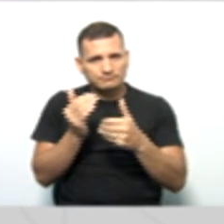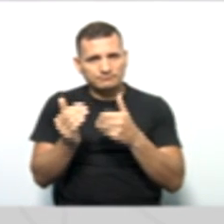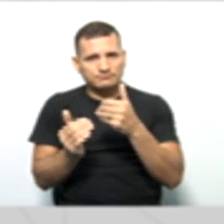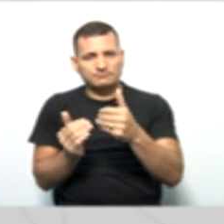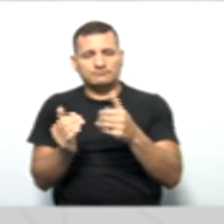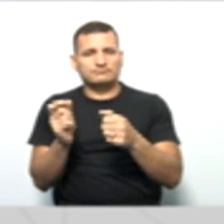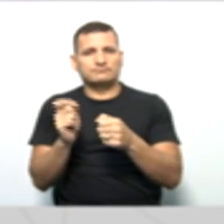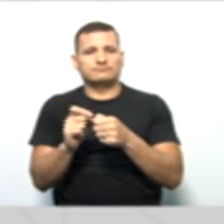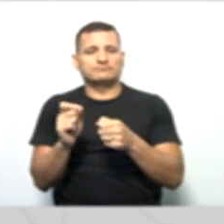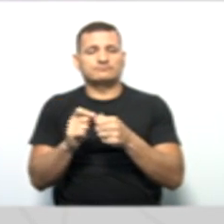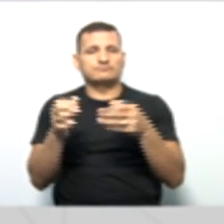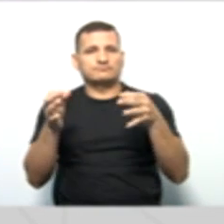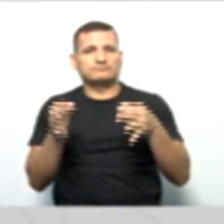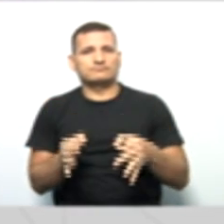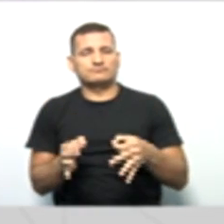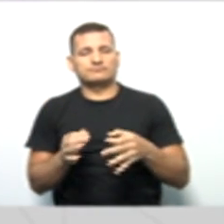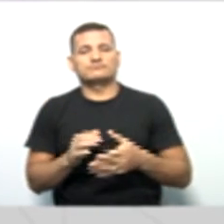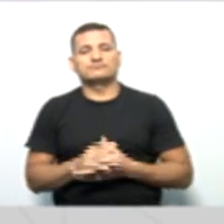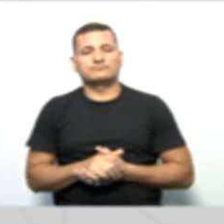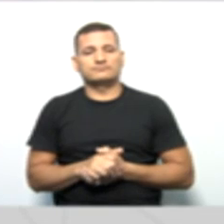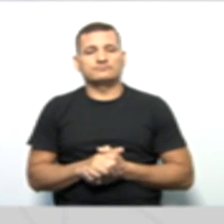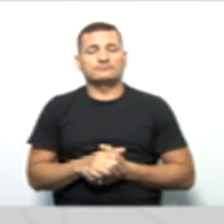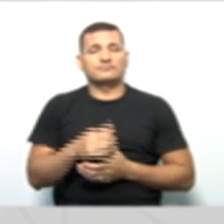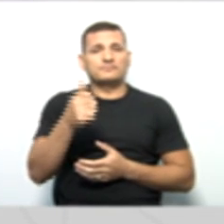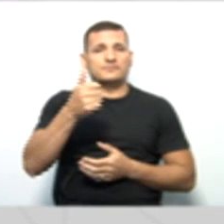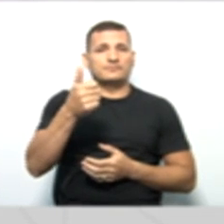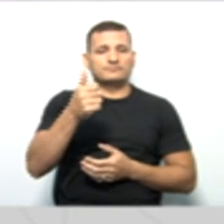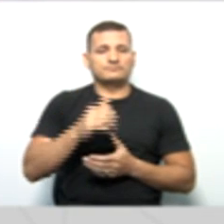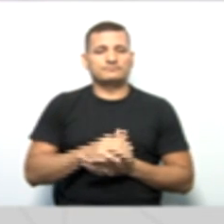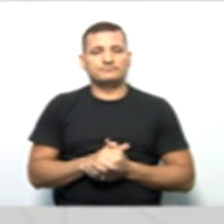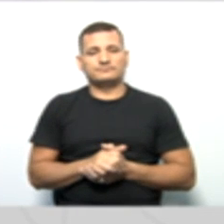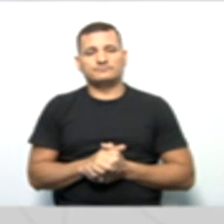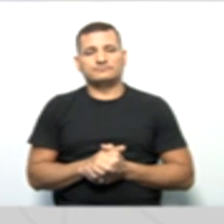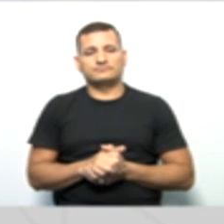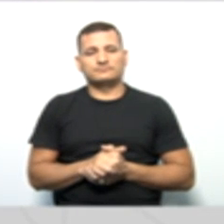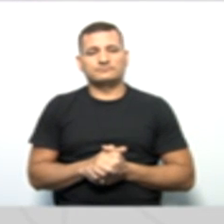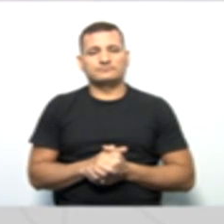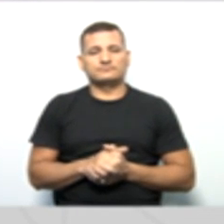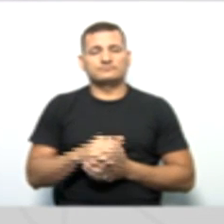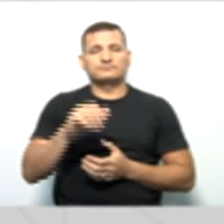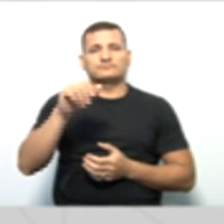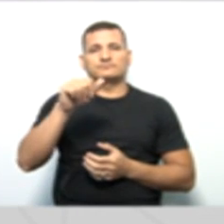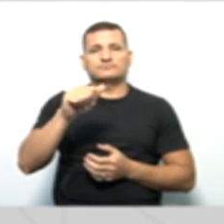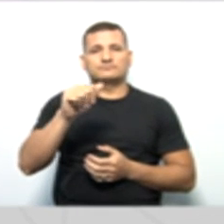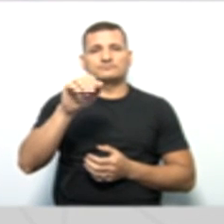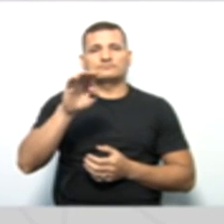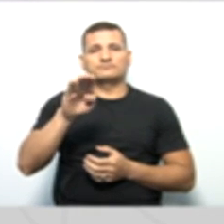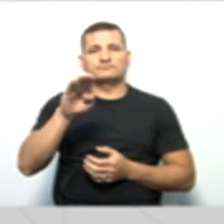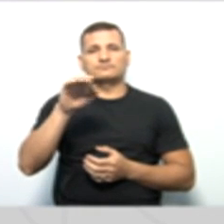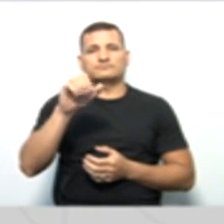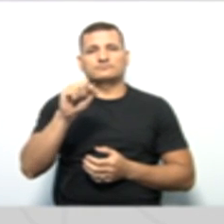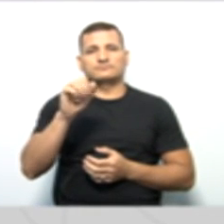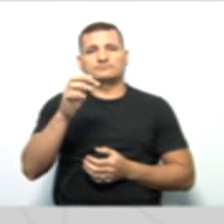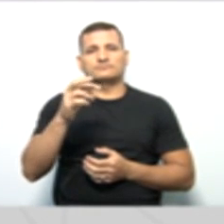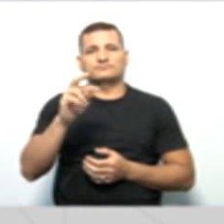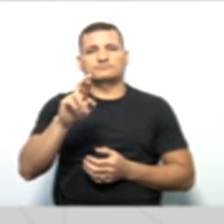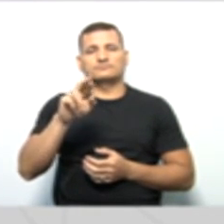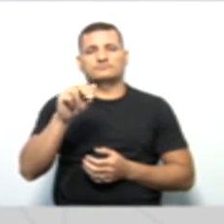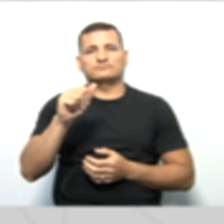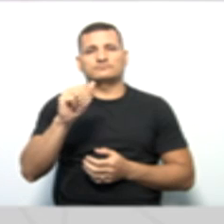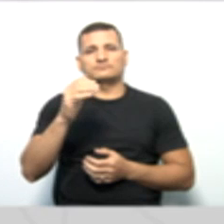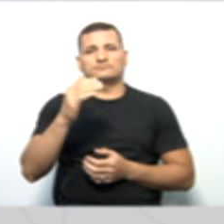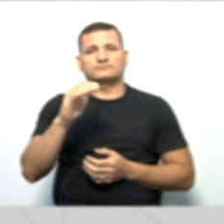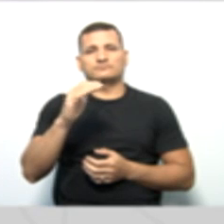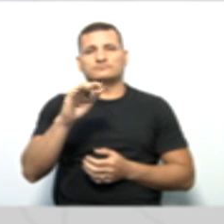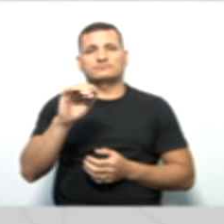fazê-lo de forma correta, tá? O primeiro deles é a abstração, não é isso? A gente falou, a abstração, ele vai estar... Por que eu tenho que fazer